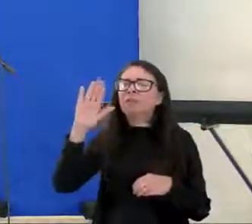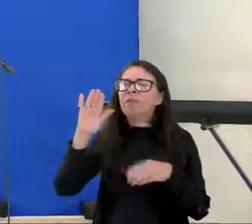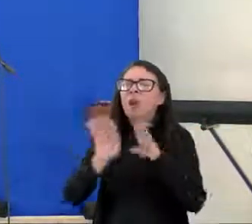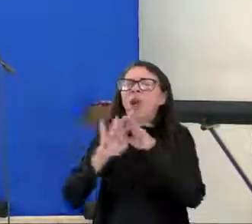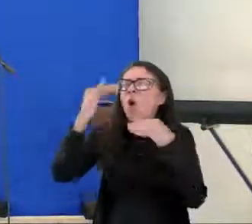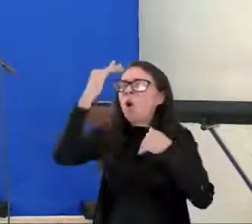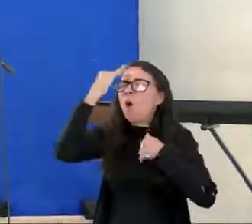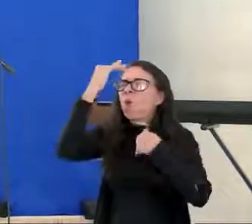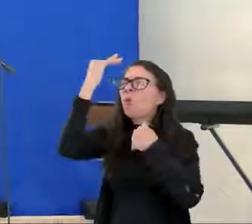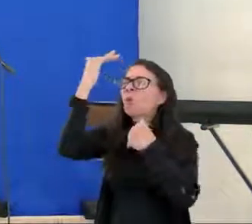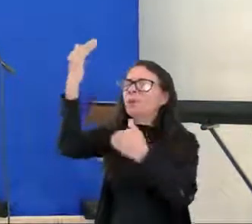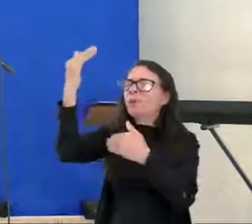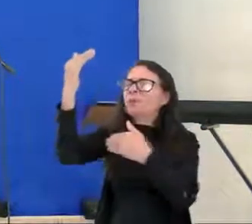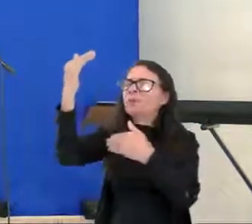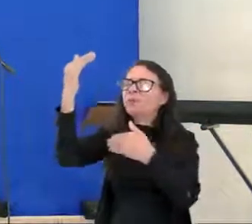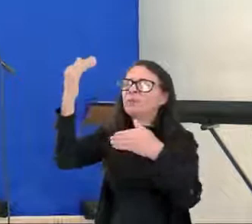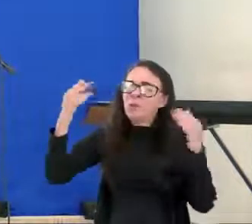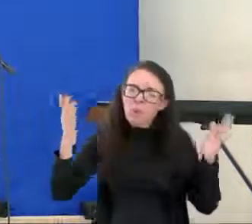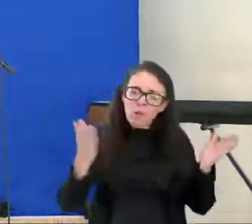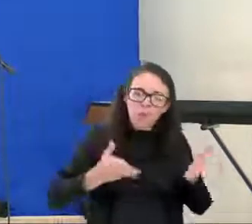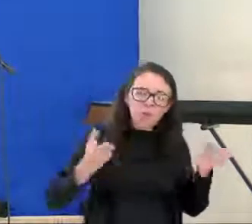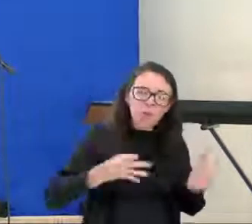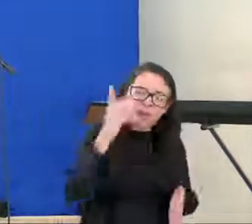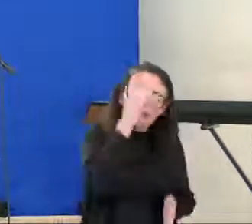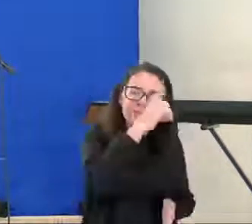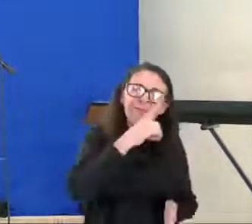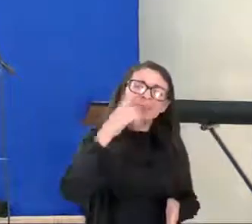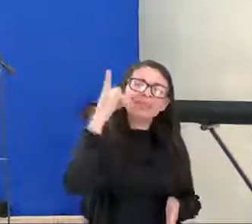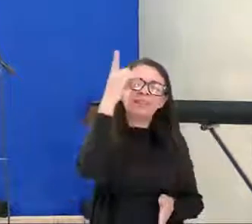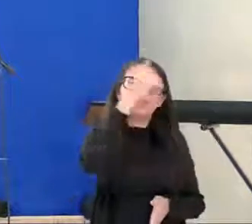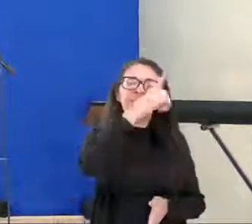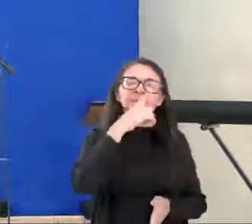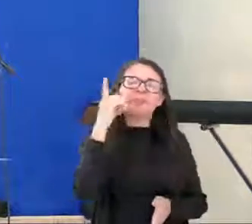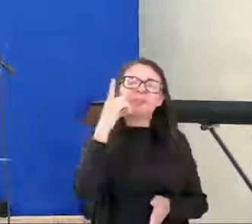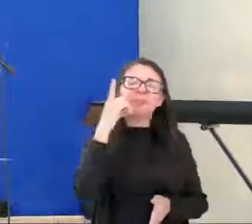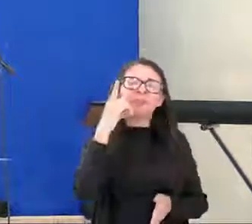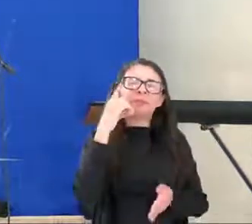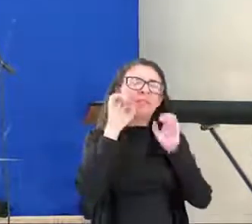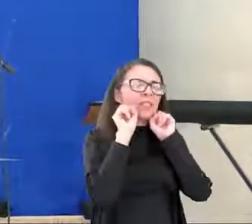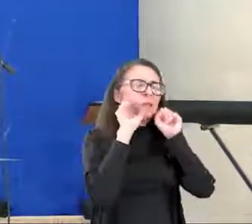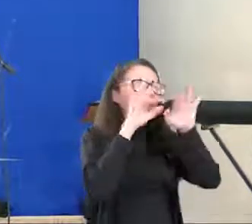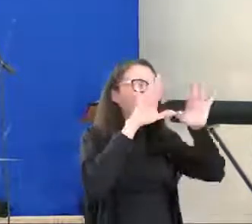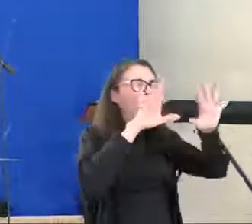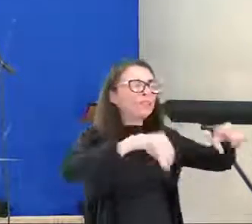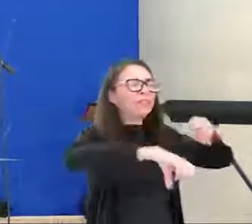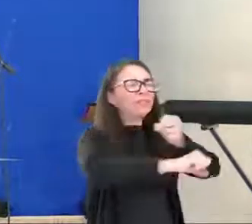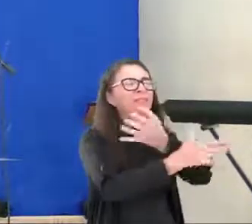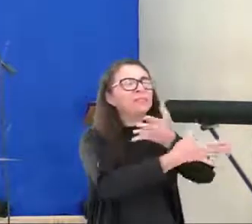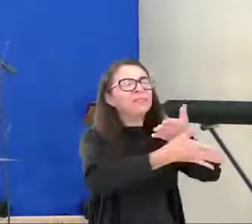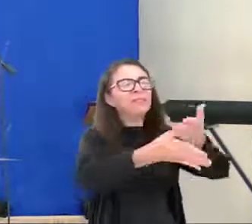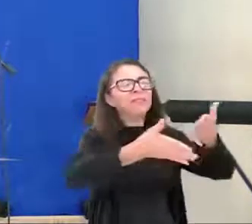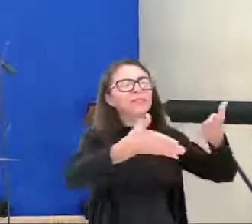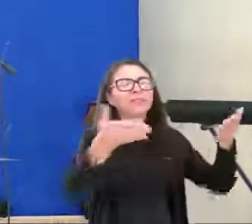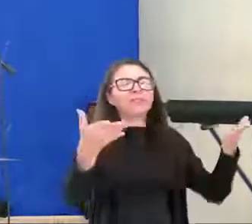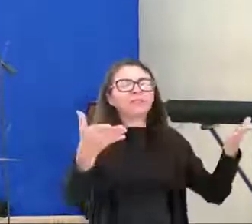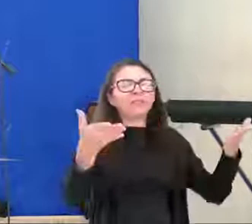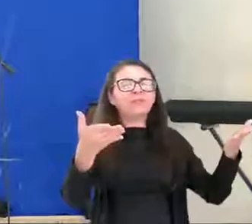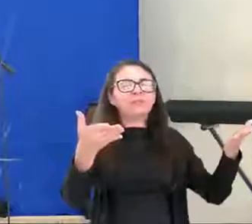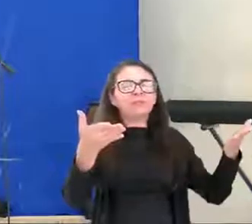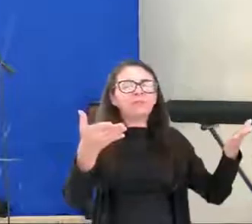continue abençoando esse domingo, as nossas vidas. Essa semana dai-nos uma semana abençoada